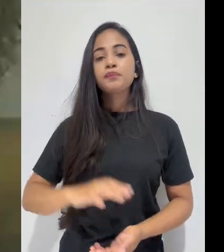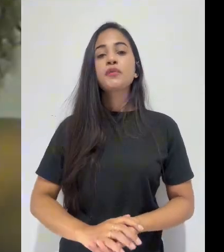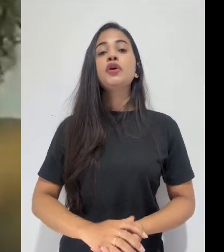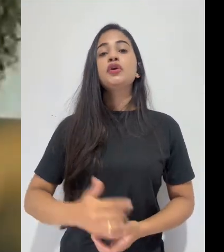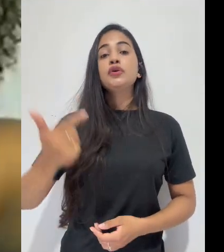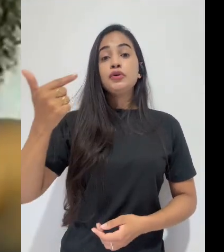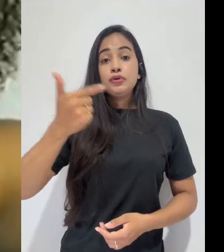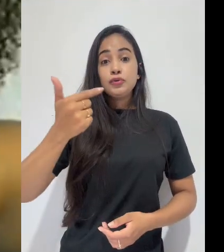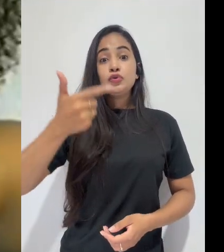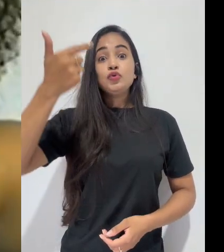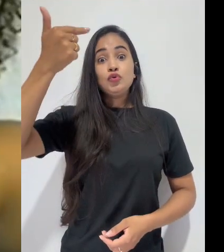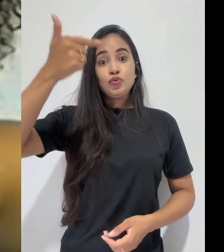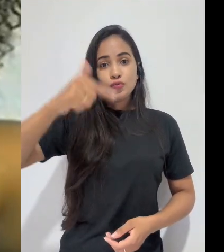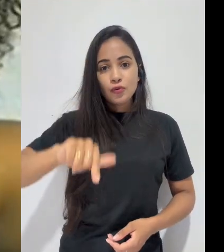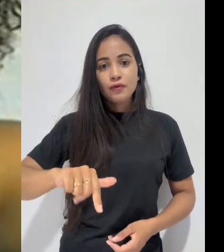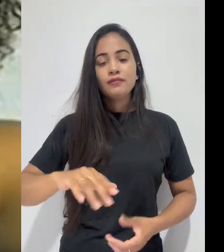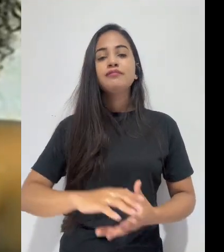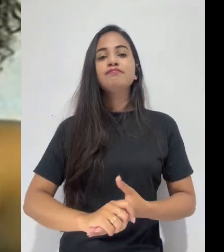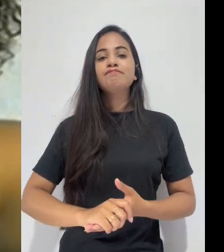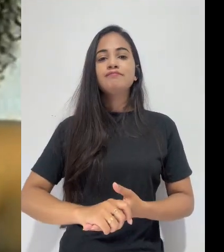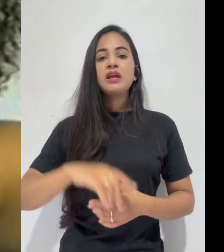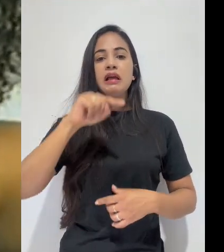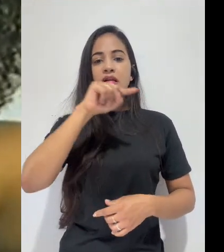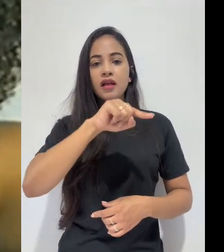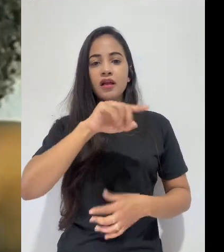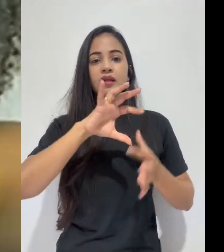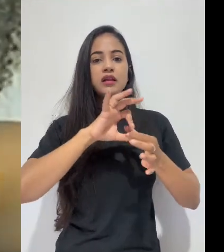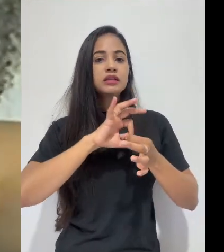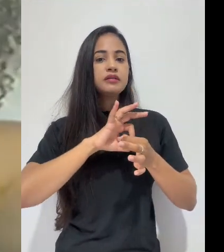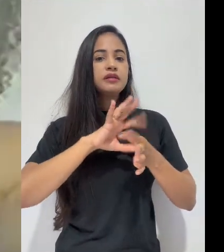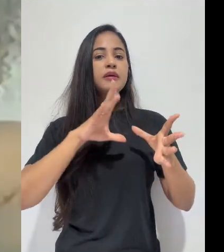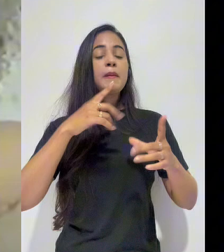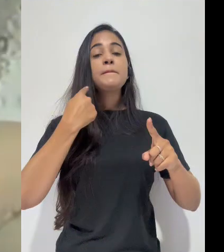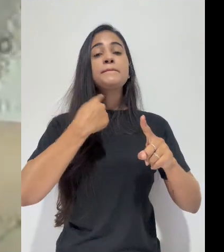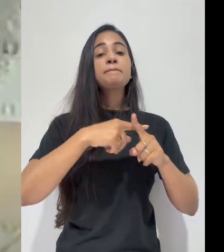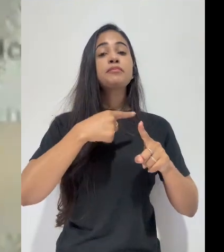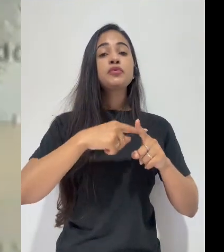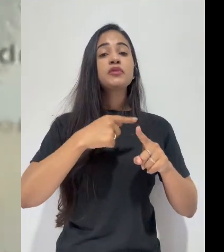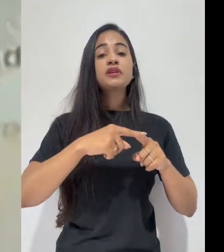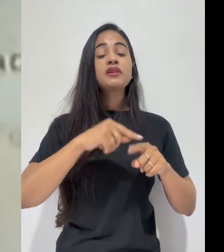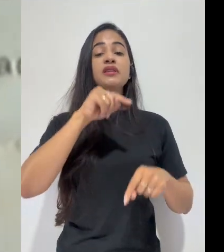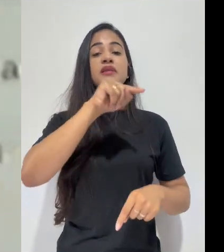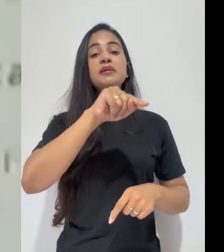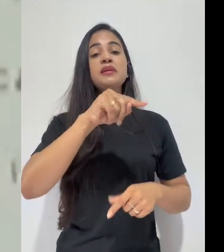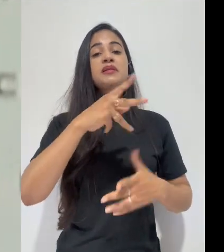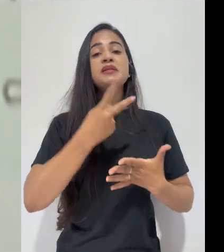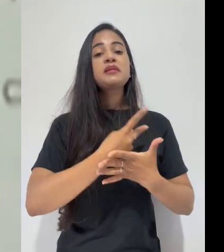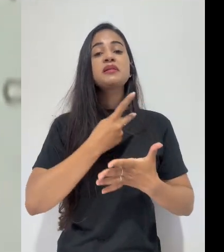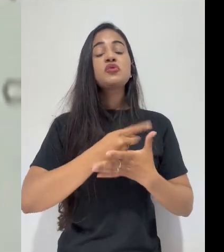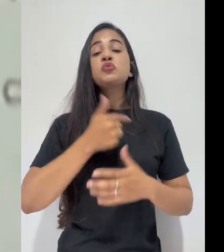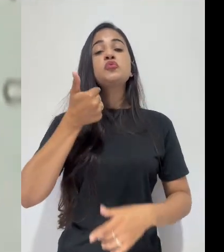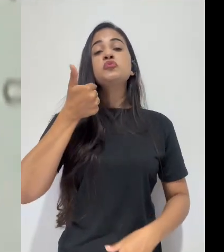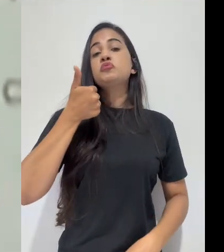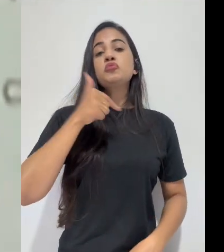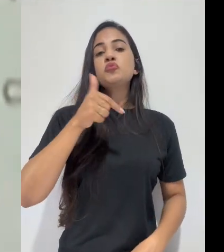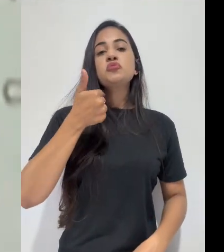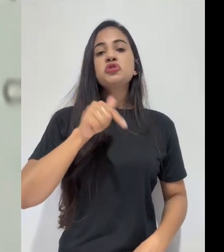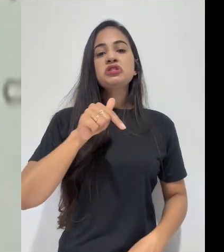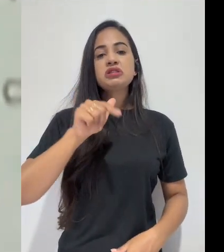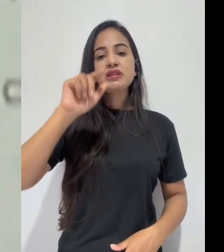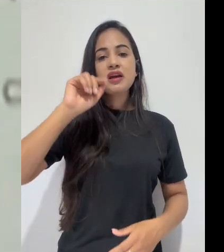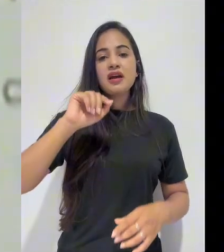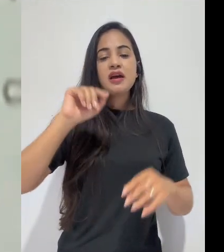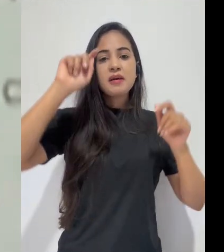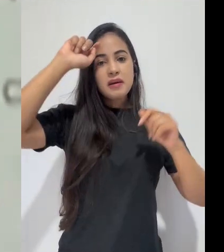um segundo julgamento, o ex-patrão foi absolvido, com a alegação de que a ação era improcedente por não se caracterizar como